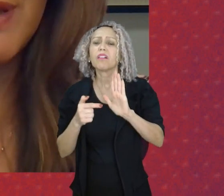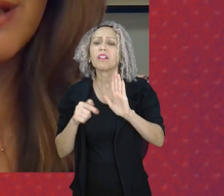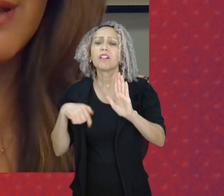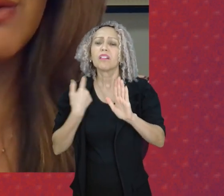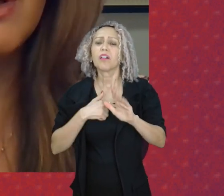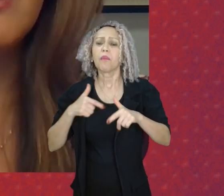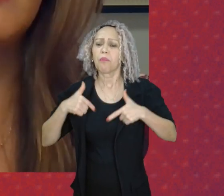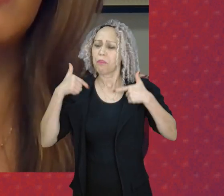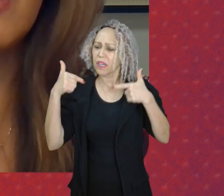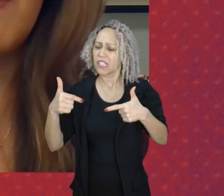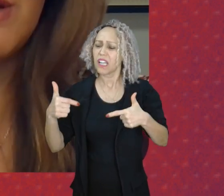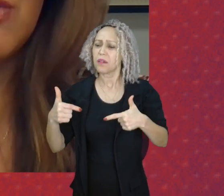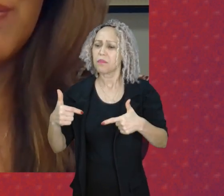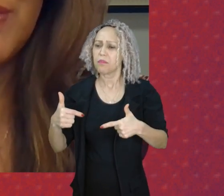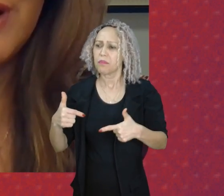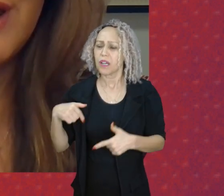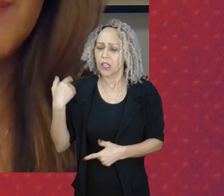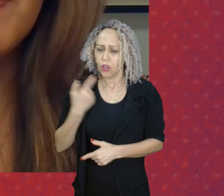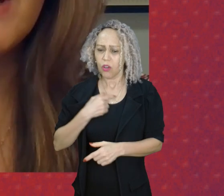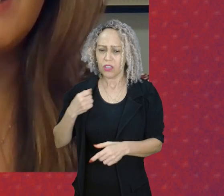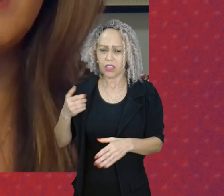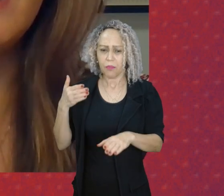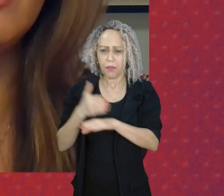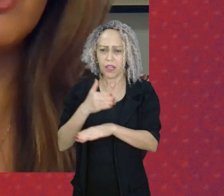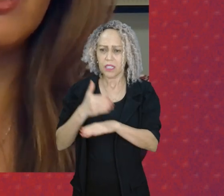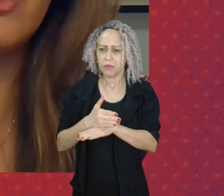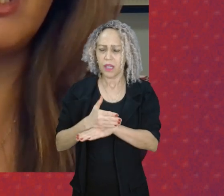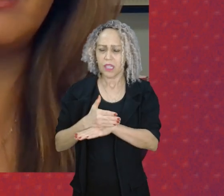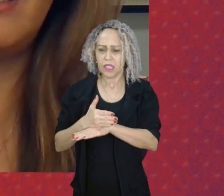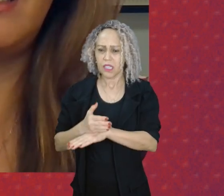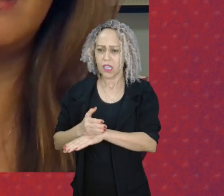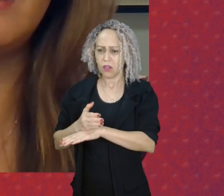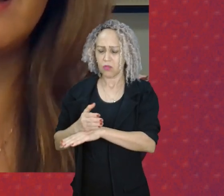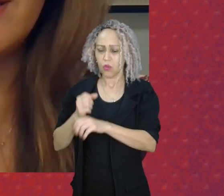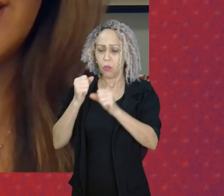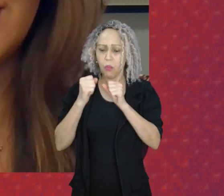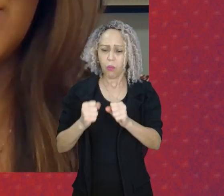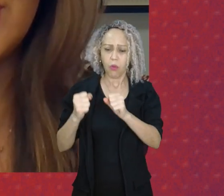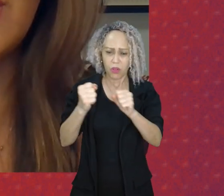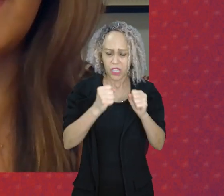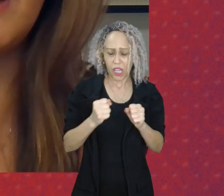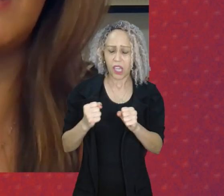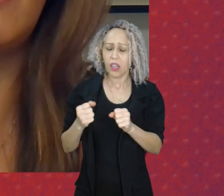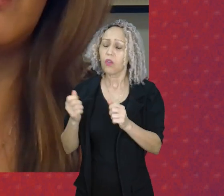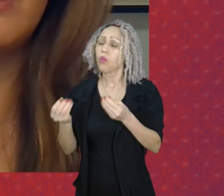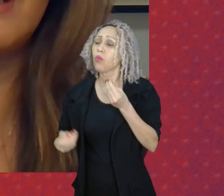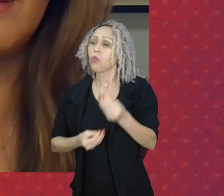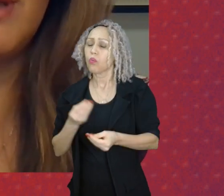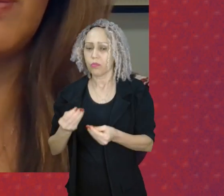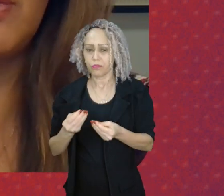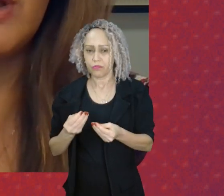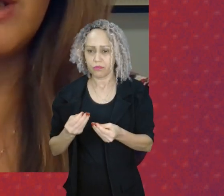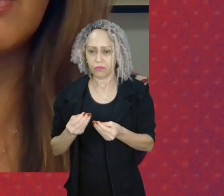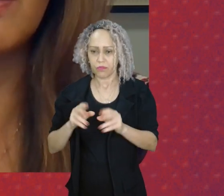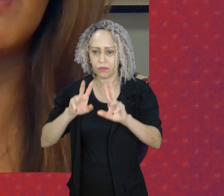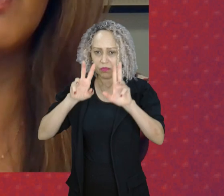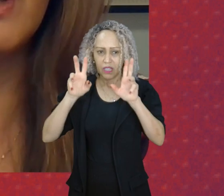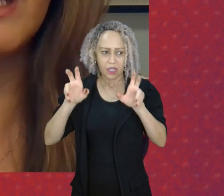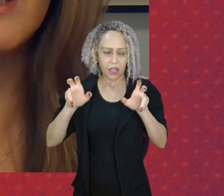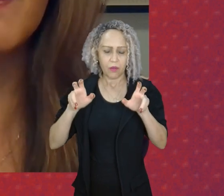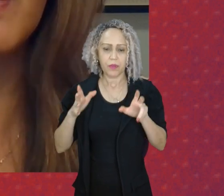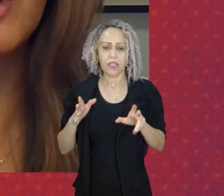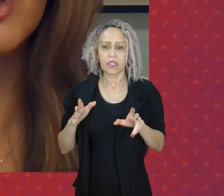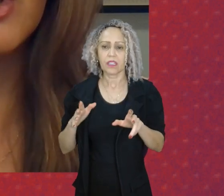nossa participação nos espaços de poder. E antes de entrar nesse tema, eu queria comentar com vocês também um pouquinho